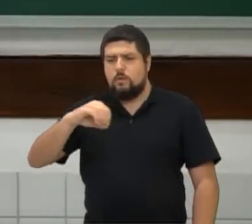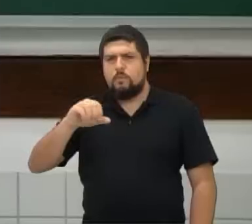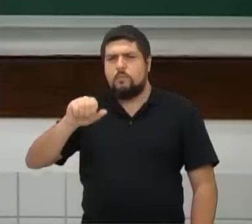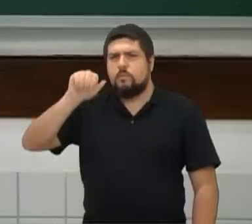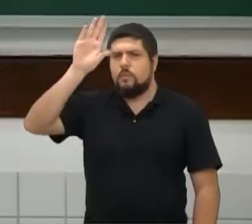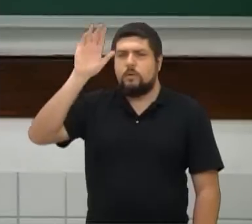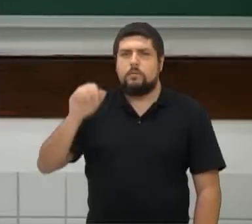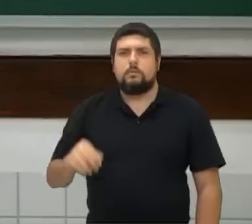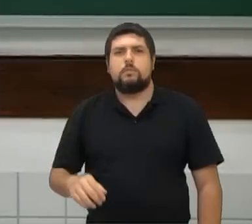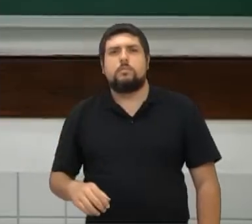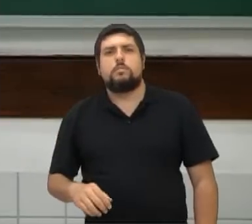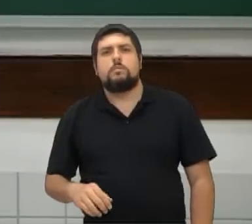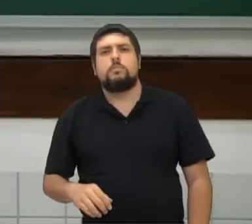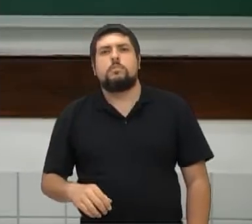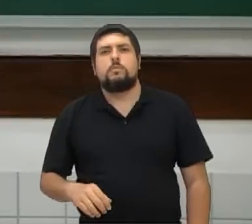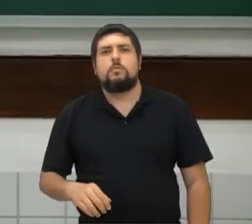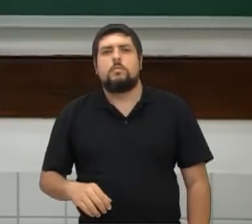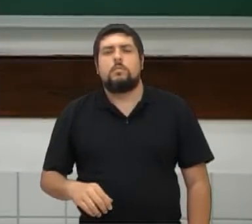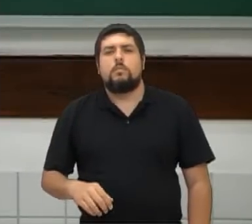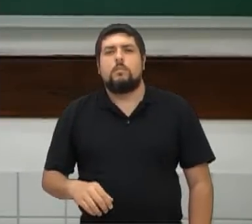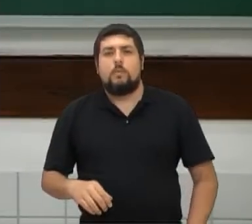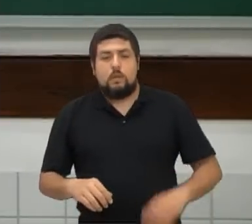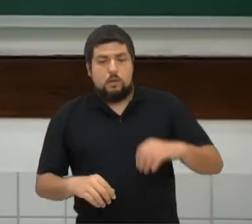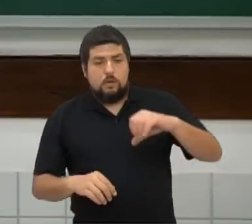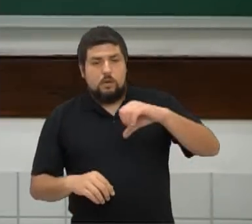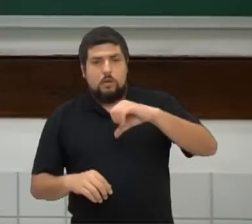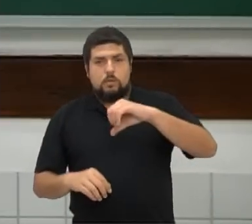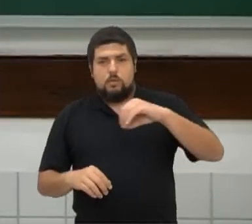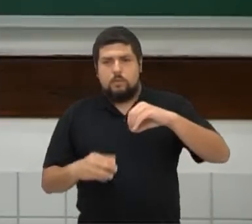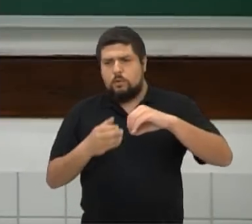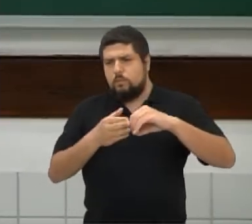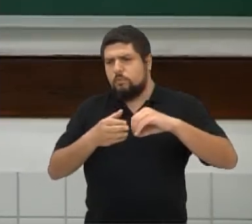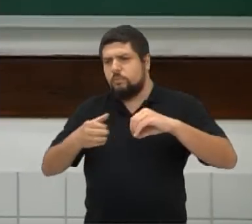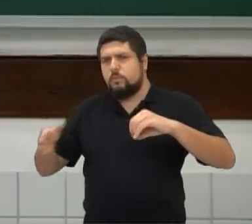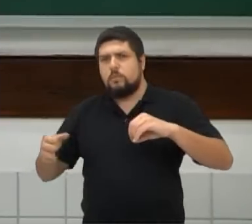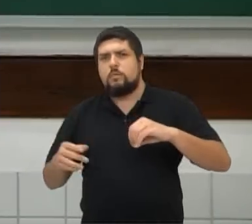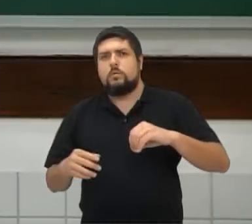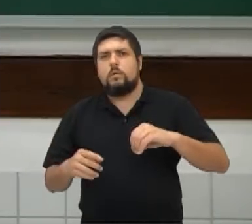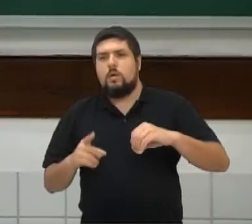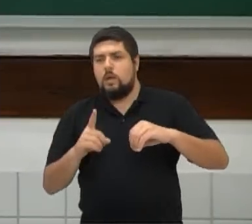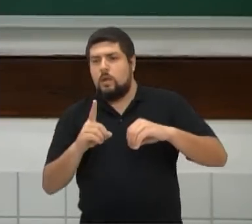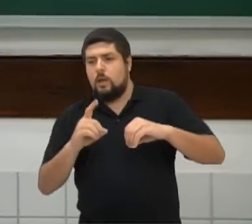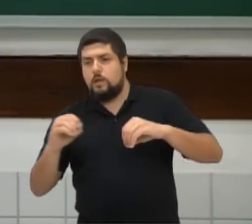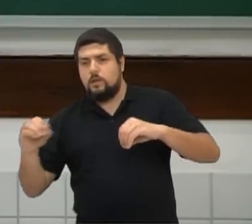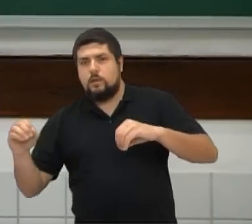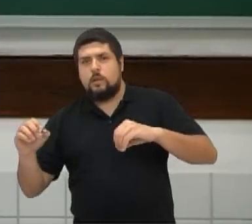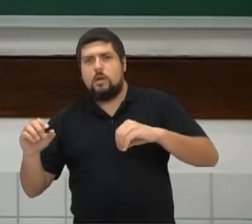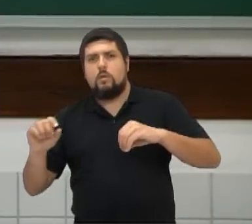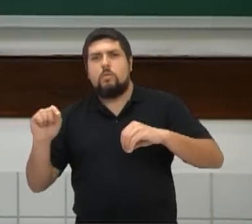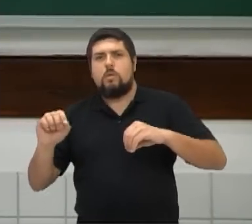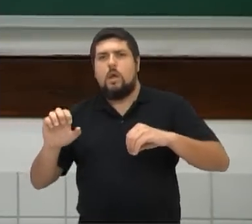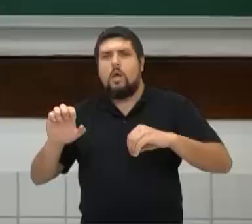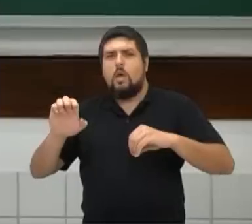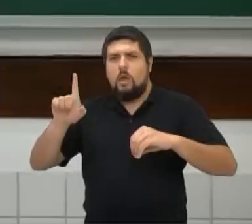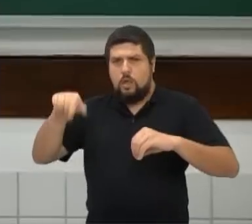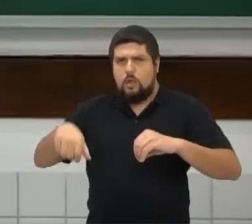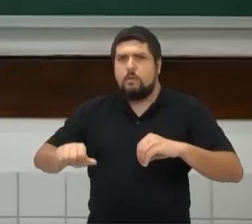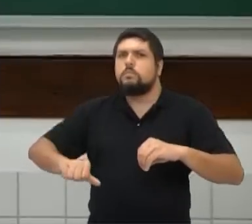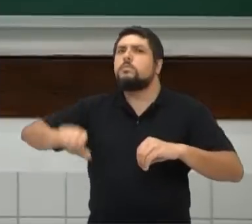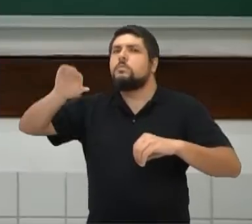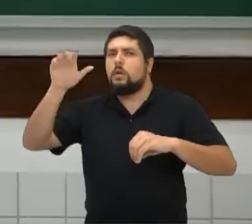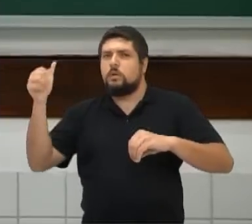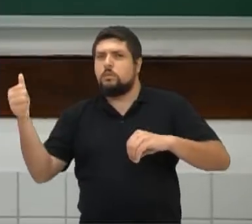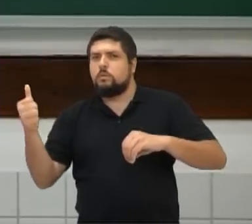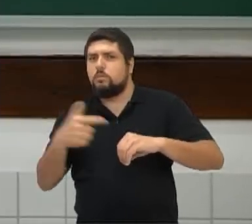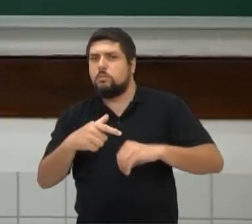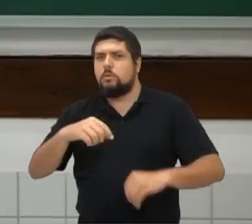maior que 90 graus? Um ângulo de 100 graus possui uma medida maior que 90. Logo,